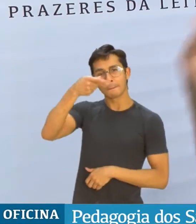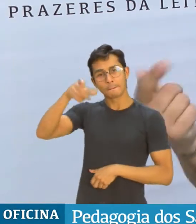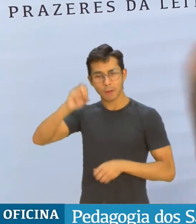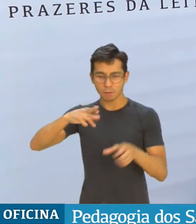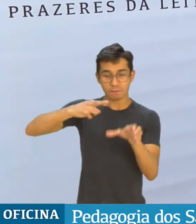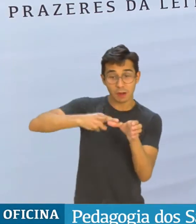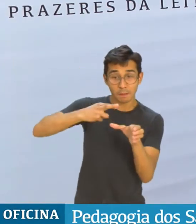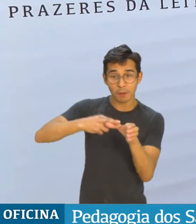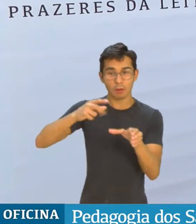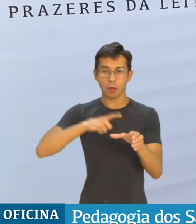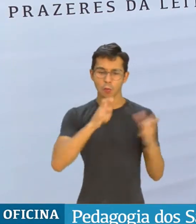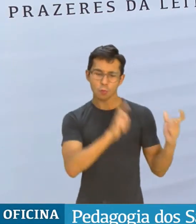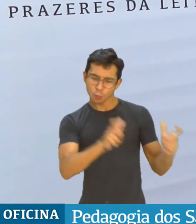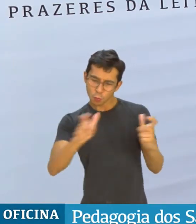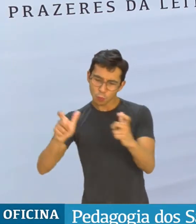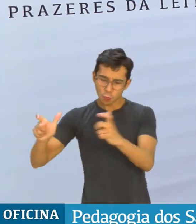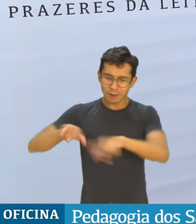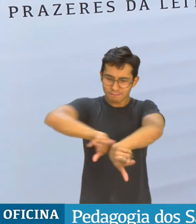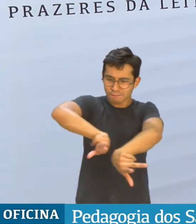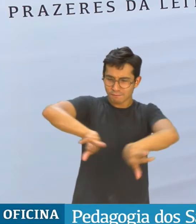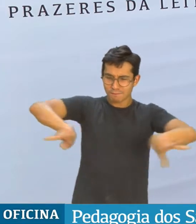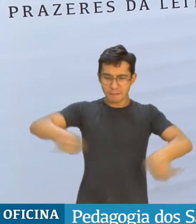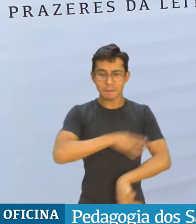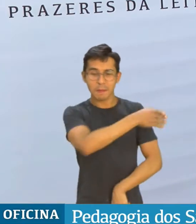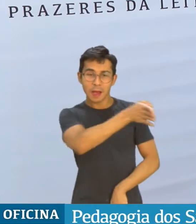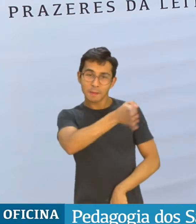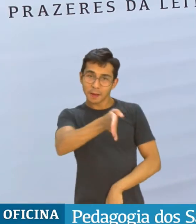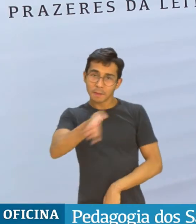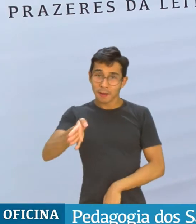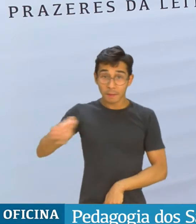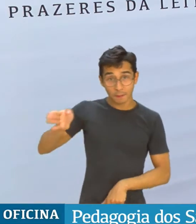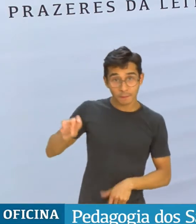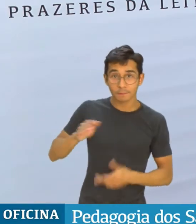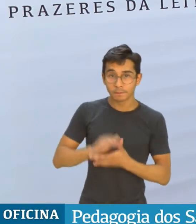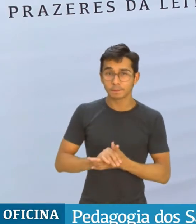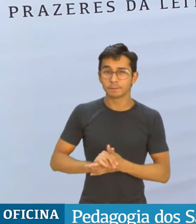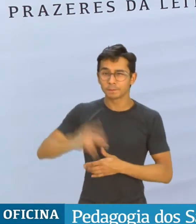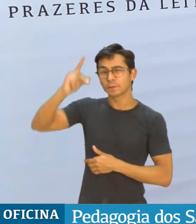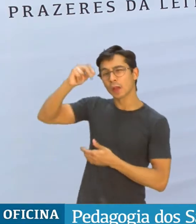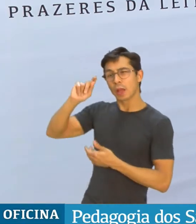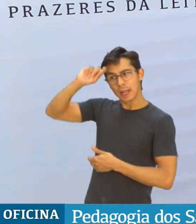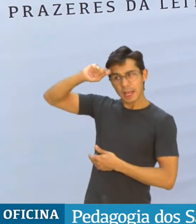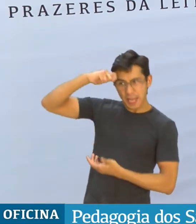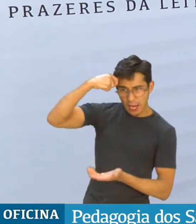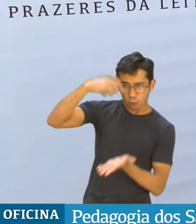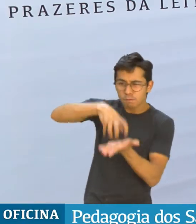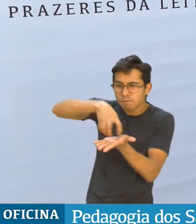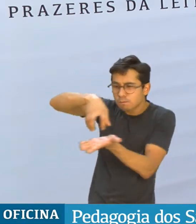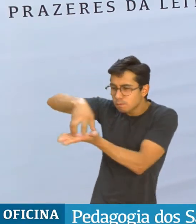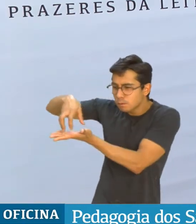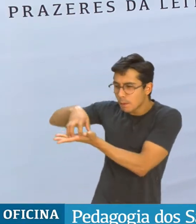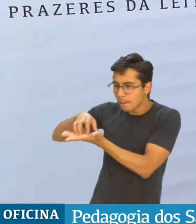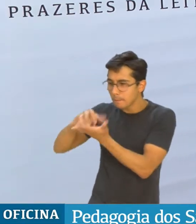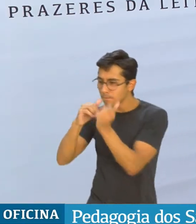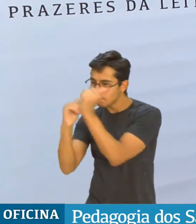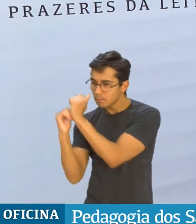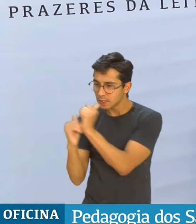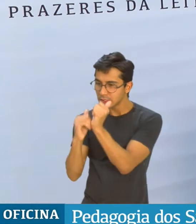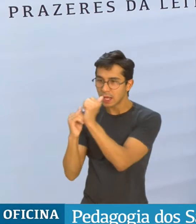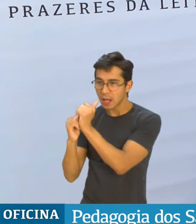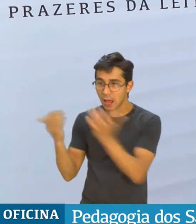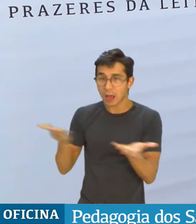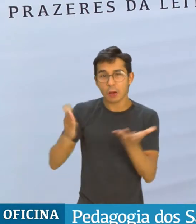Subupira, Balanço Nundu, sou um da Leste, sou um da Sul. Nos antigos mistérios da quilombologia, toda quebrada é quebrada na